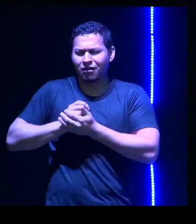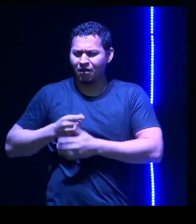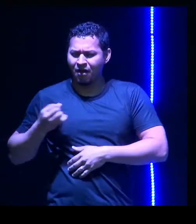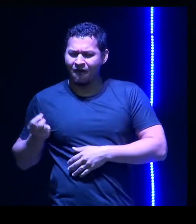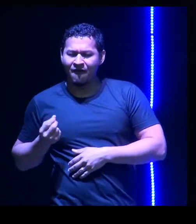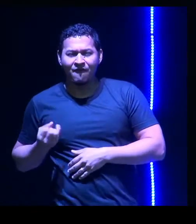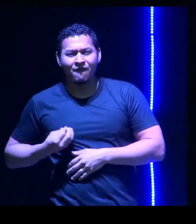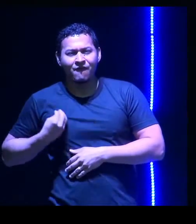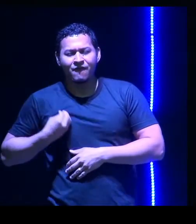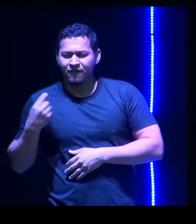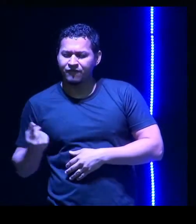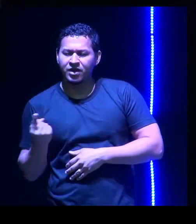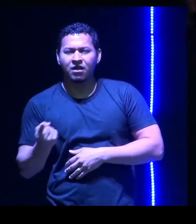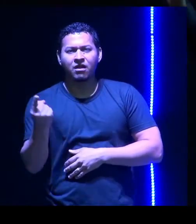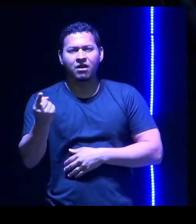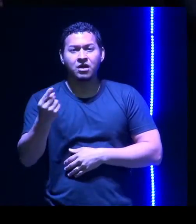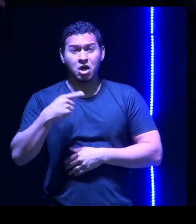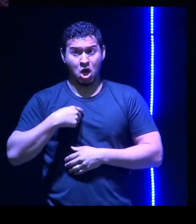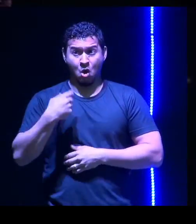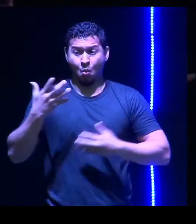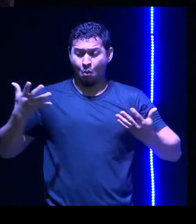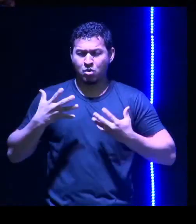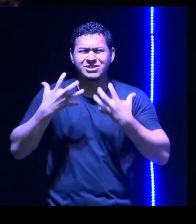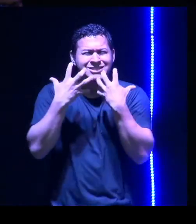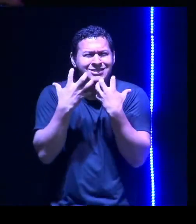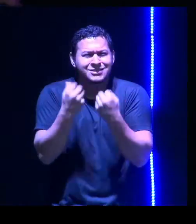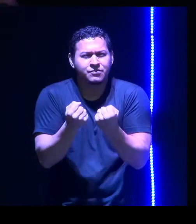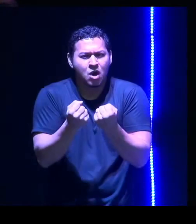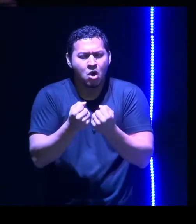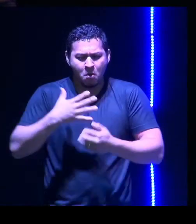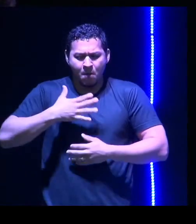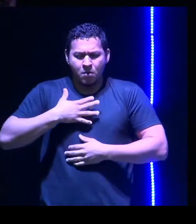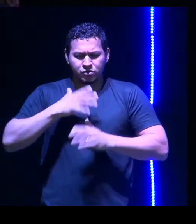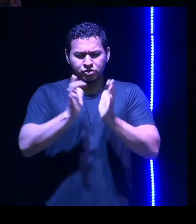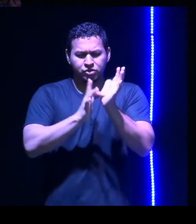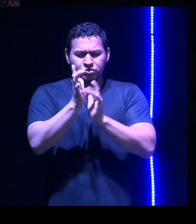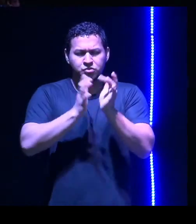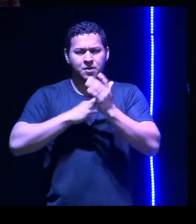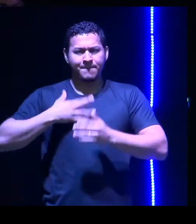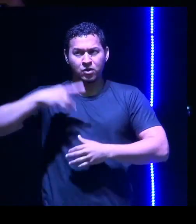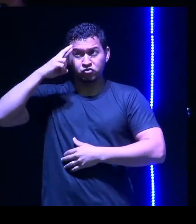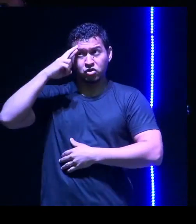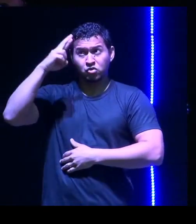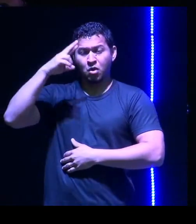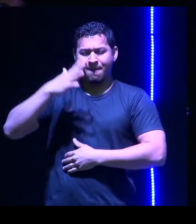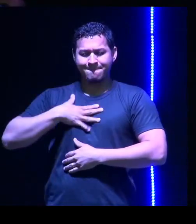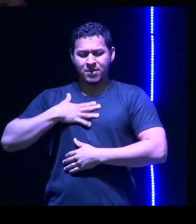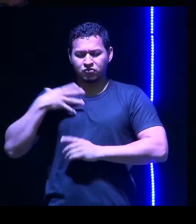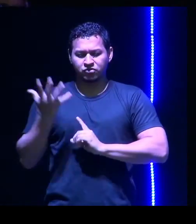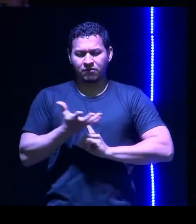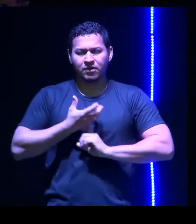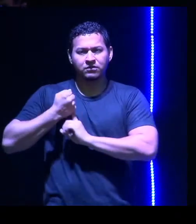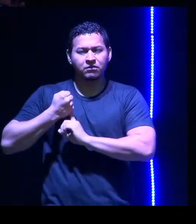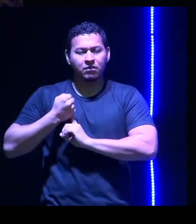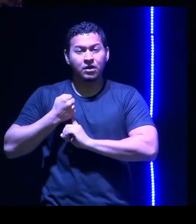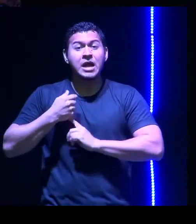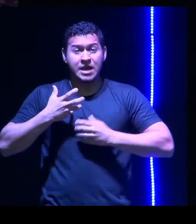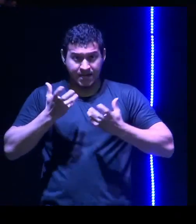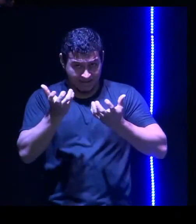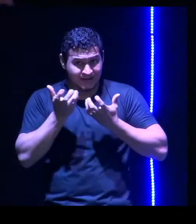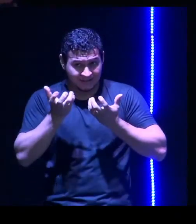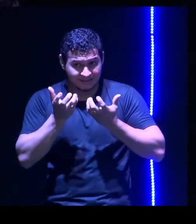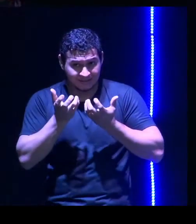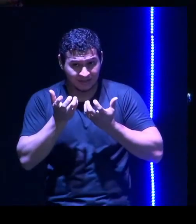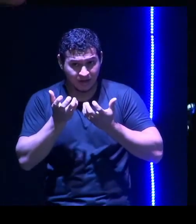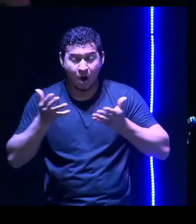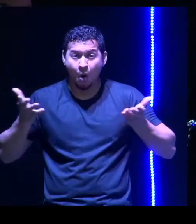quero hoje receber Jesus como meu Senhor e o meu Salvador. Se você está aqui hoje e quer receber Jesus como